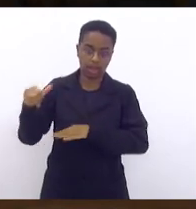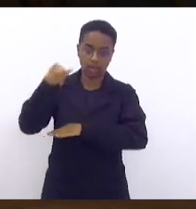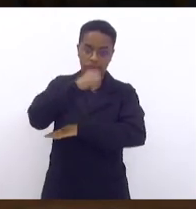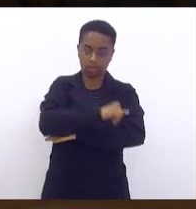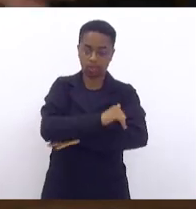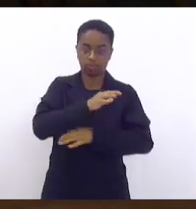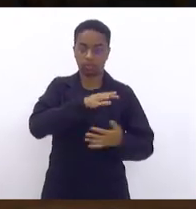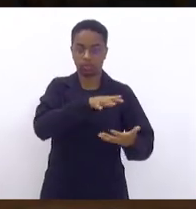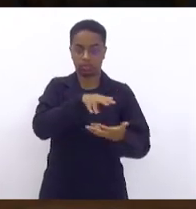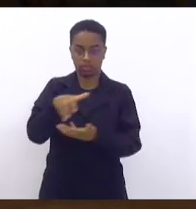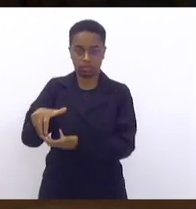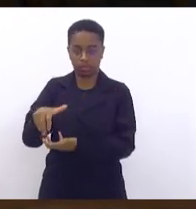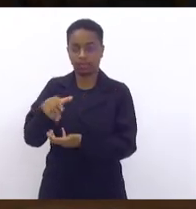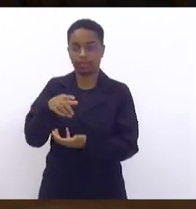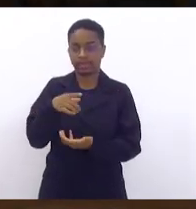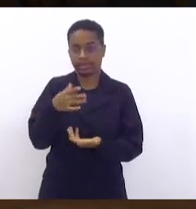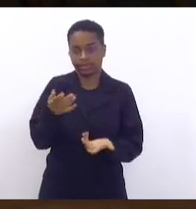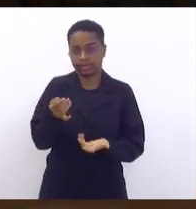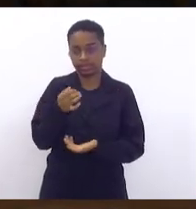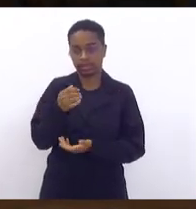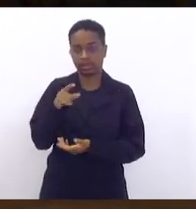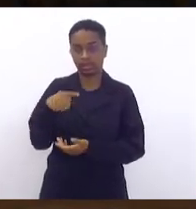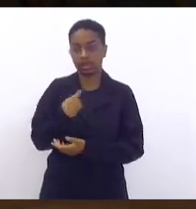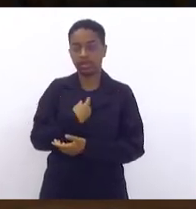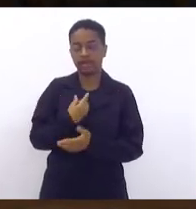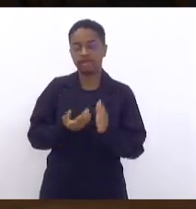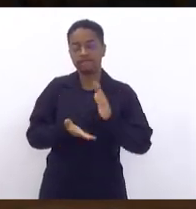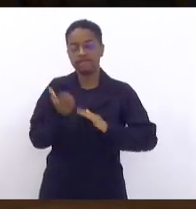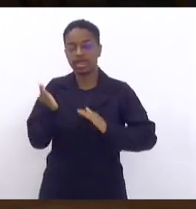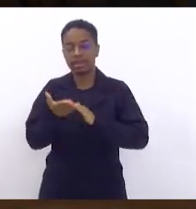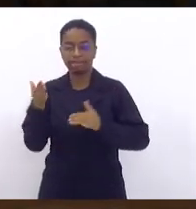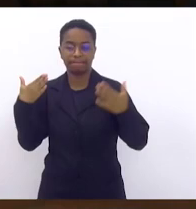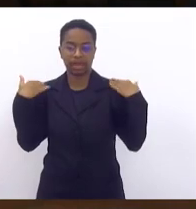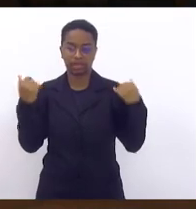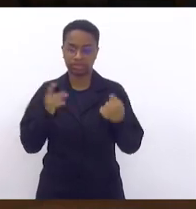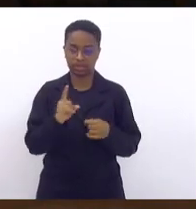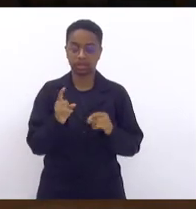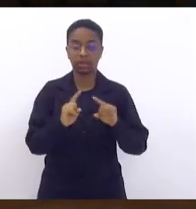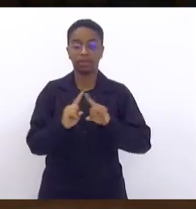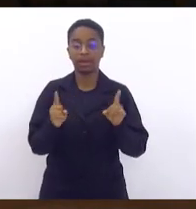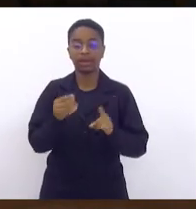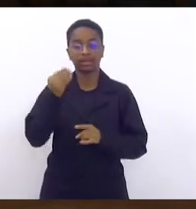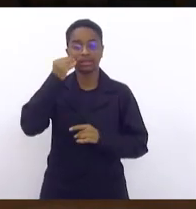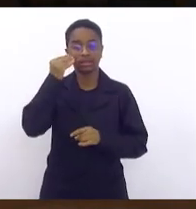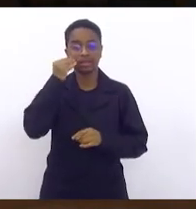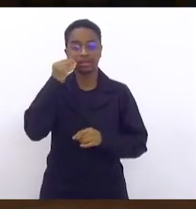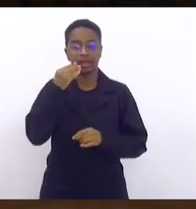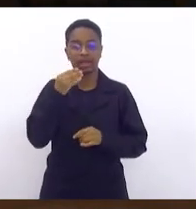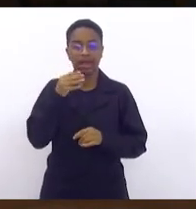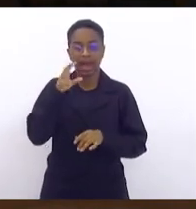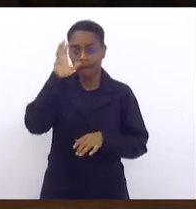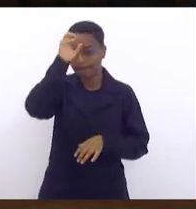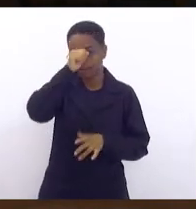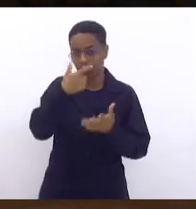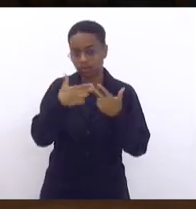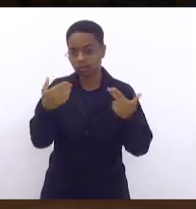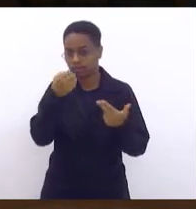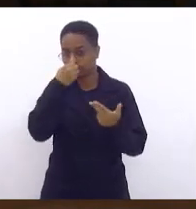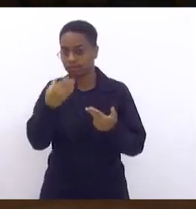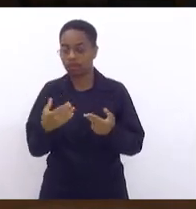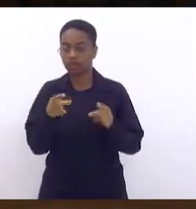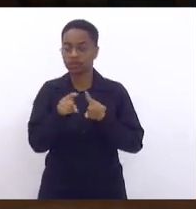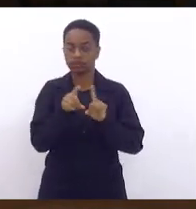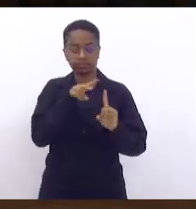todo a professora que tem viajado eu mas a gente não tem viajado para passear mas para buscar boas práticas e o olhar de pesquisa